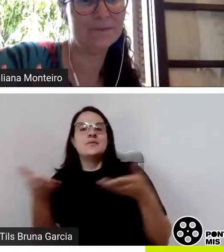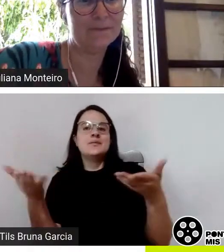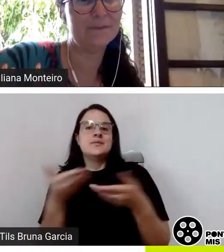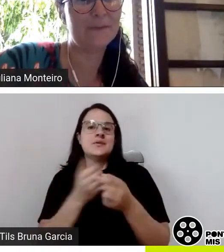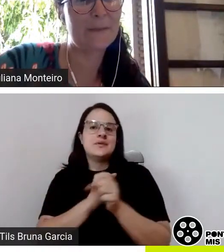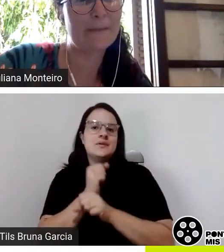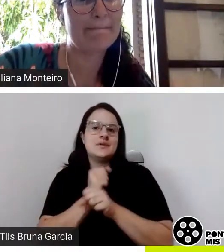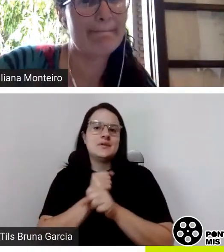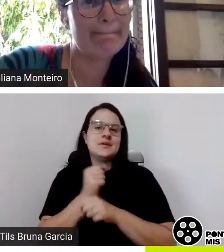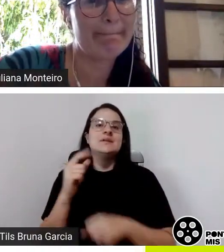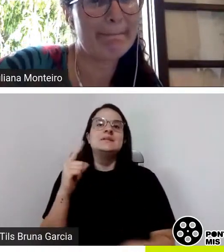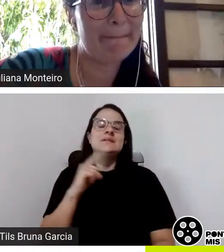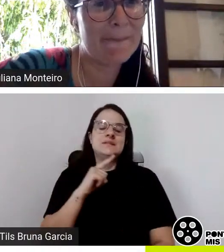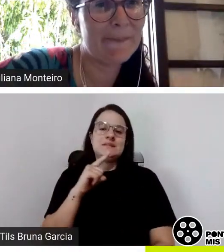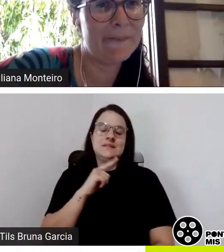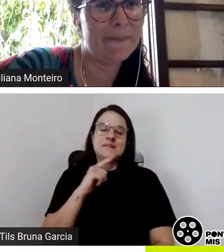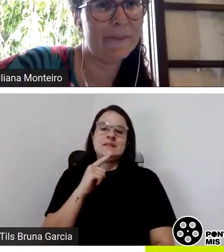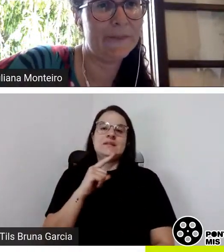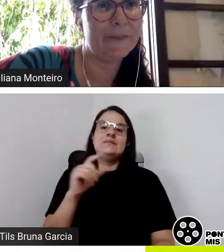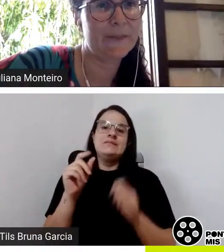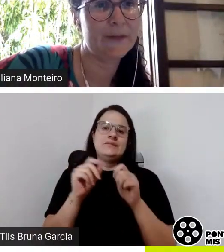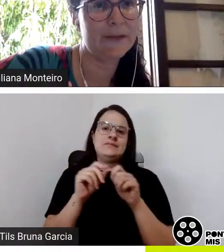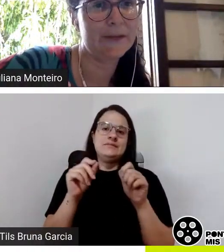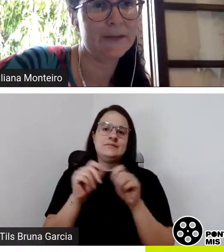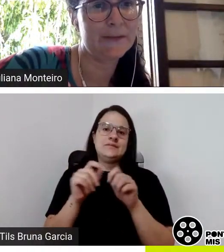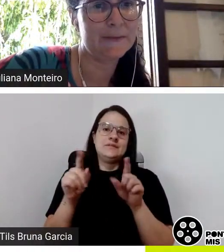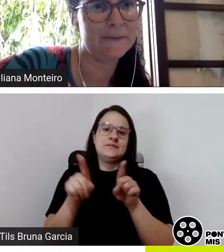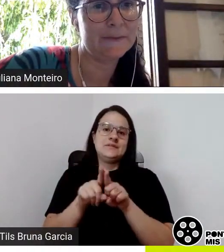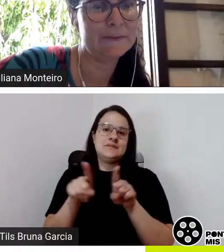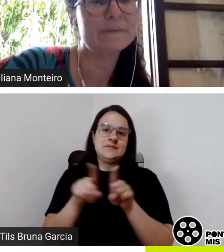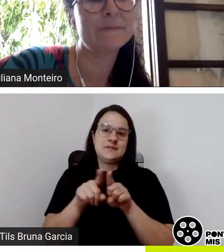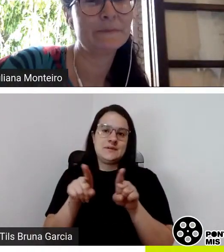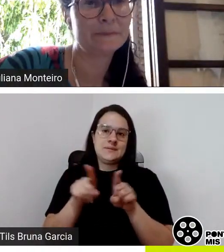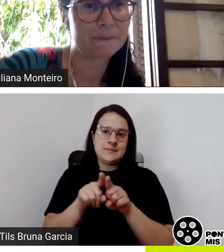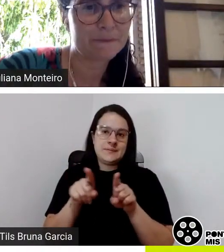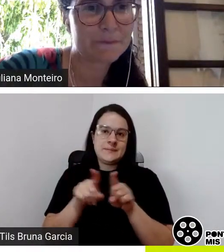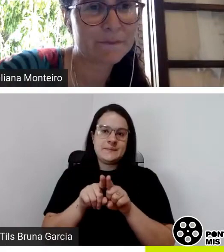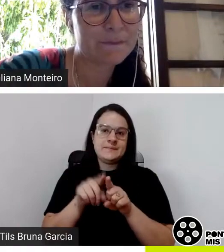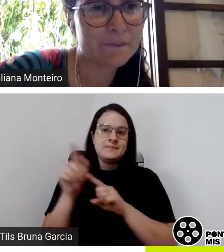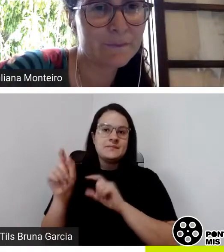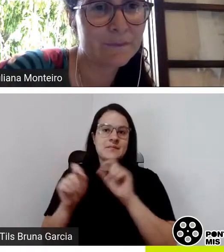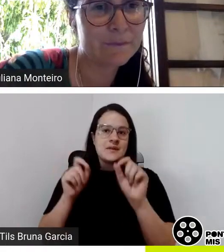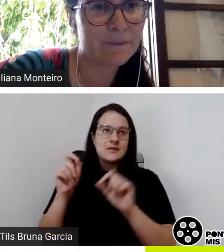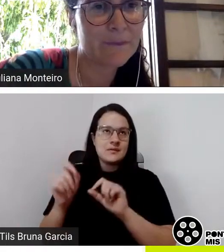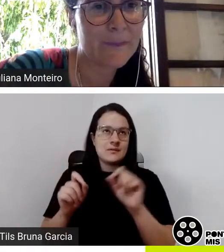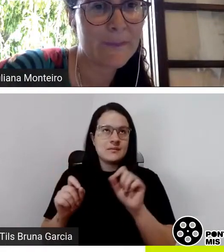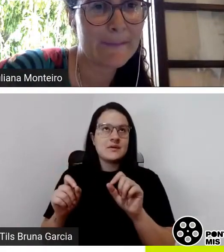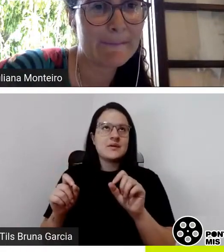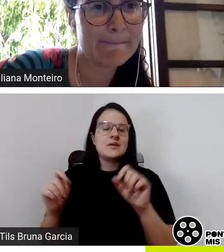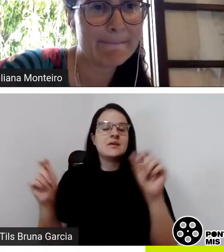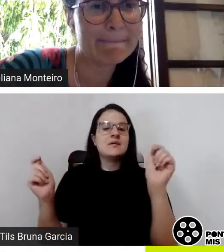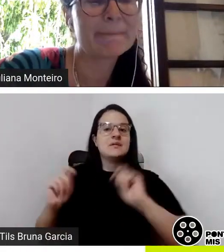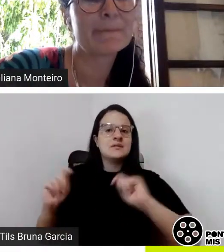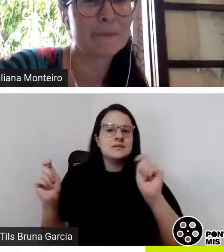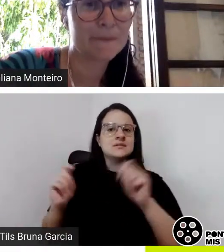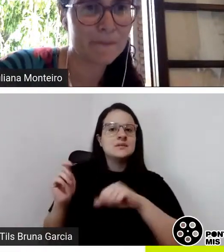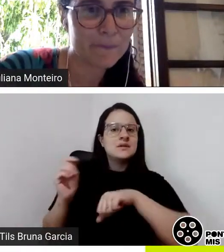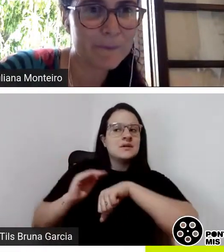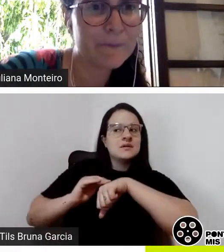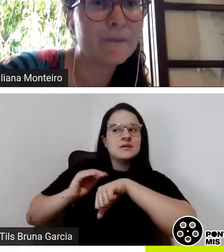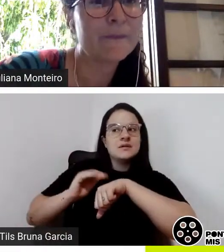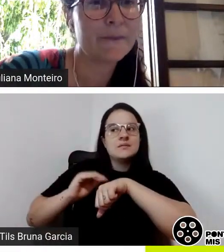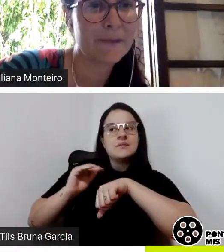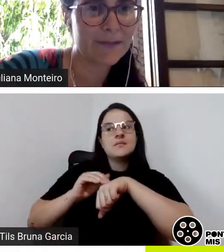coisas outras, muitas. Eu fiz um curta chamado Cretinália, que está lá no Instituto Moreira Salles, a convite